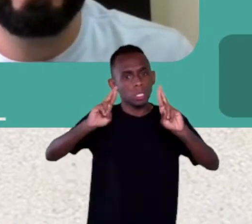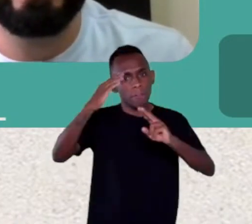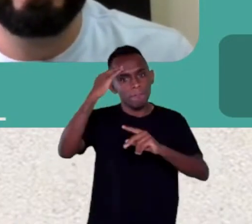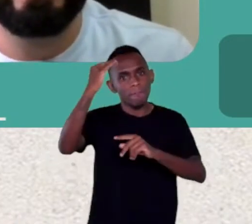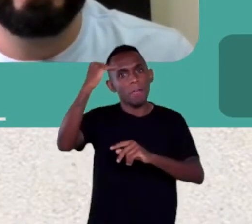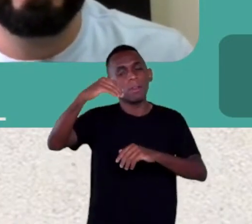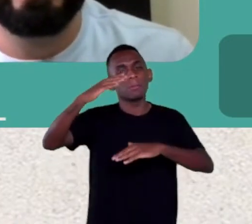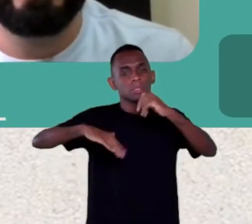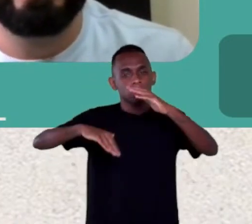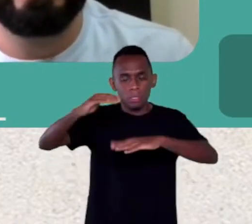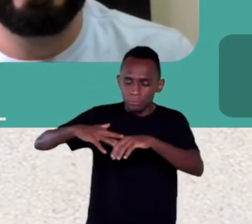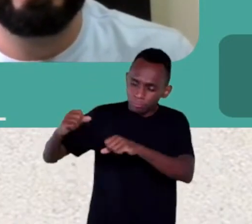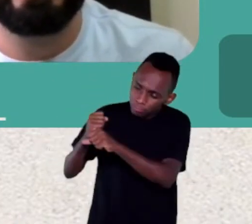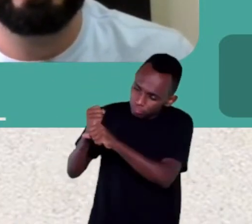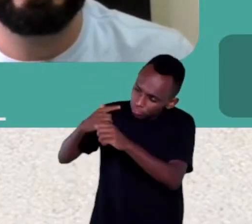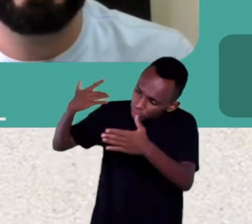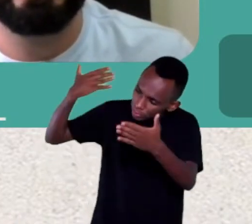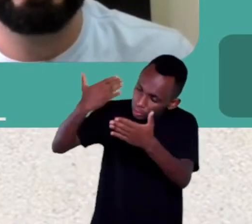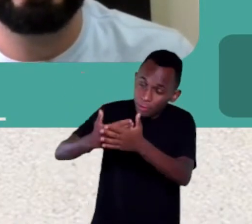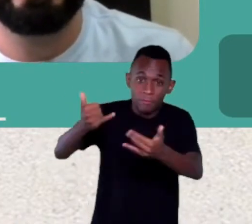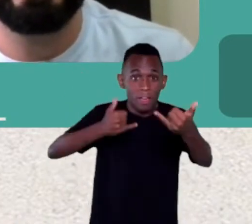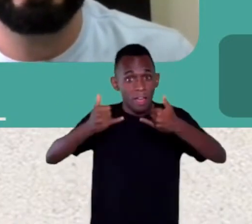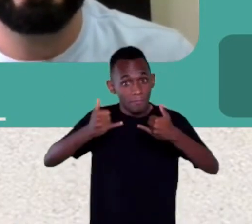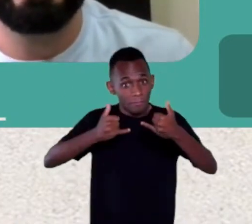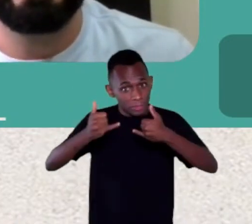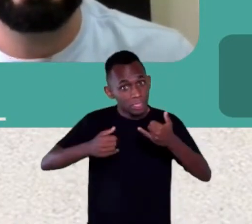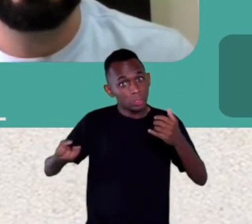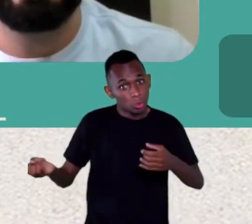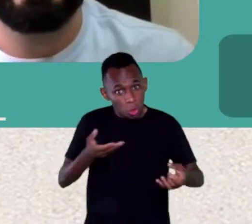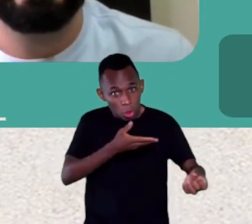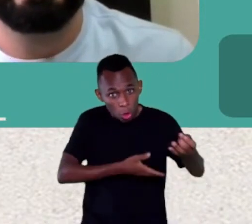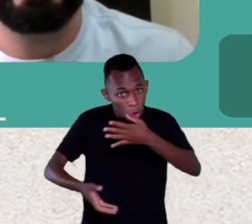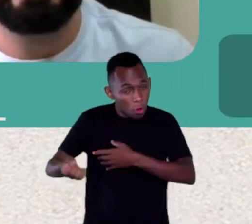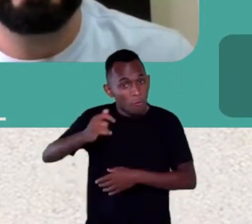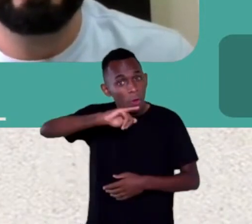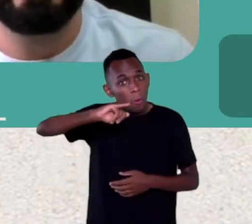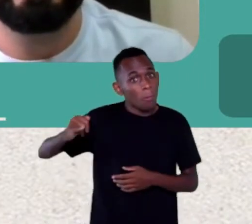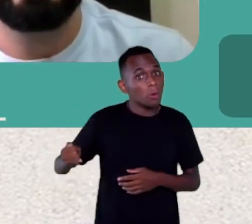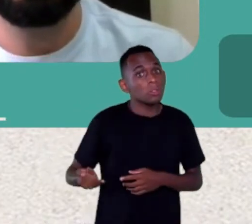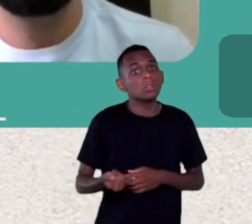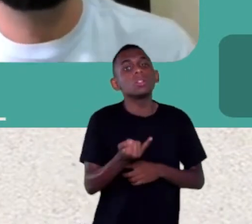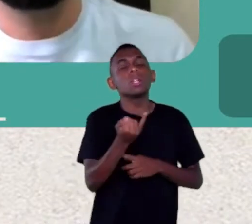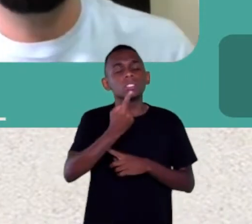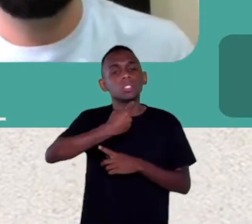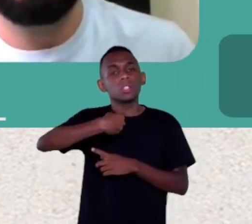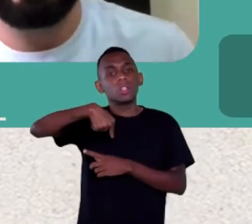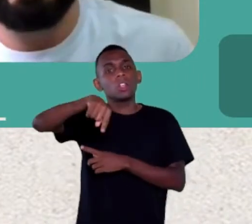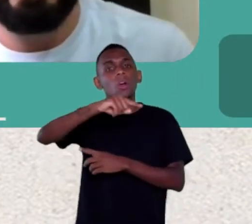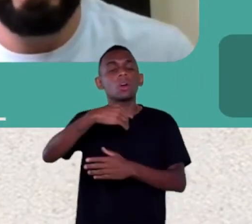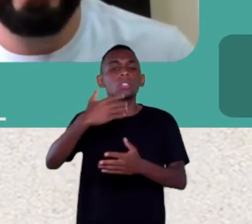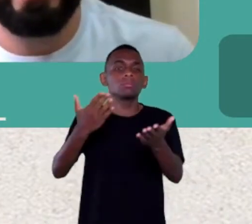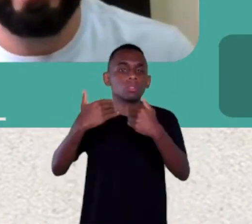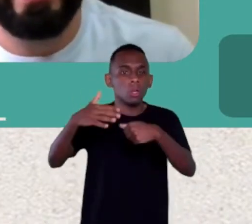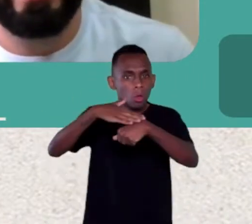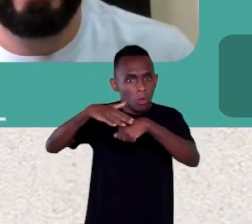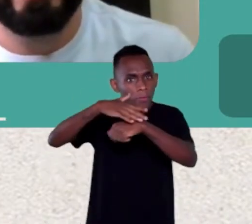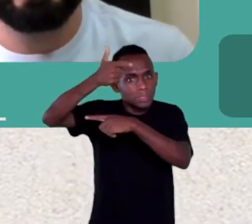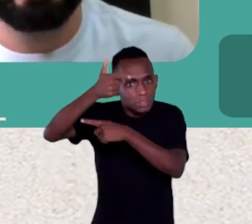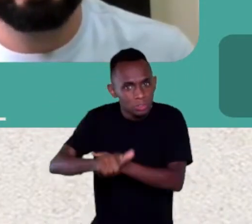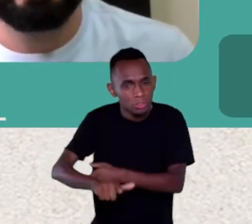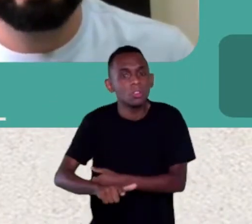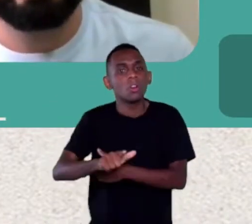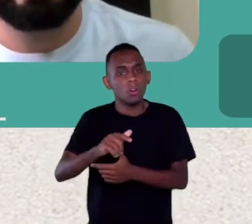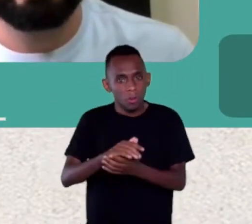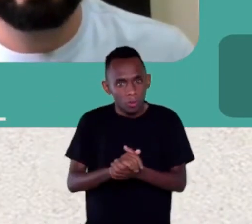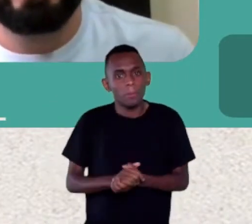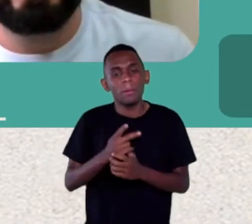carreira literária e vai avisando para a gente também dos lançamentos. Se a gente tiver oportunidade, a gente conversa aqui de novo também, né, para falar